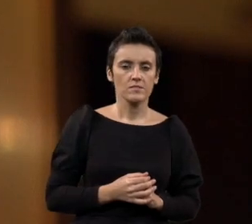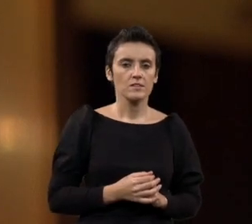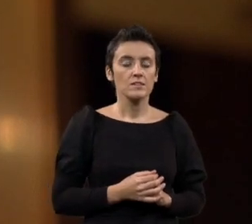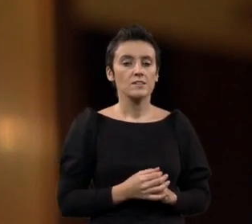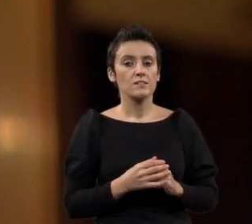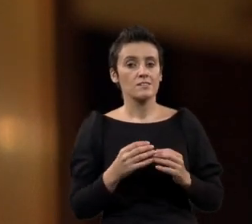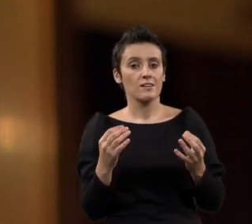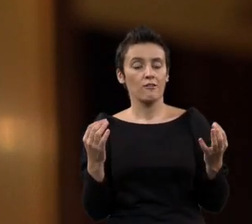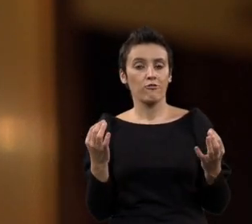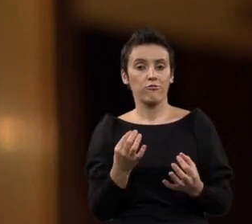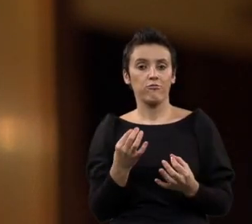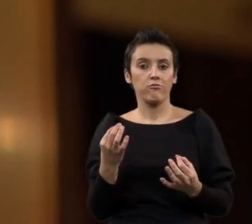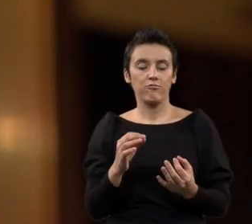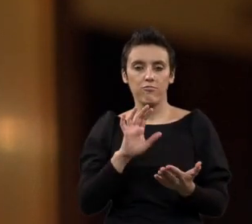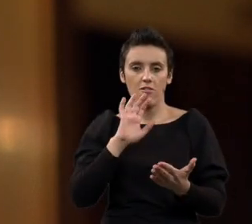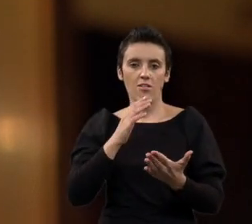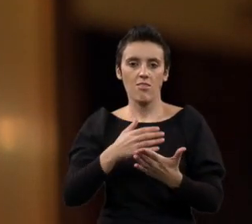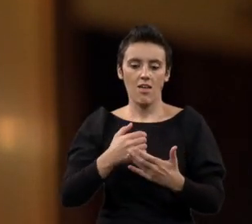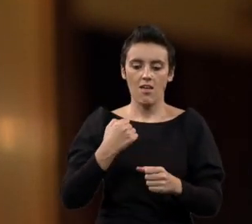transação